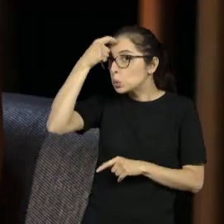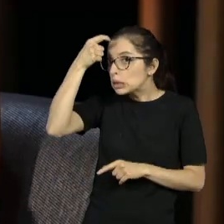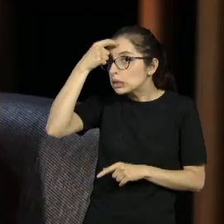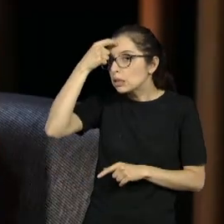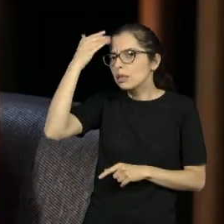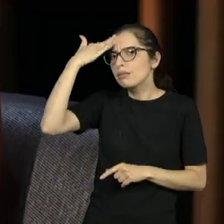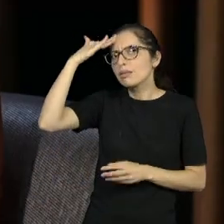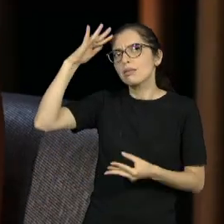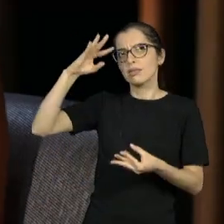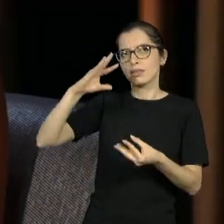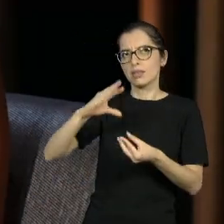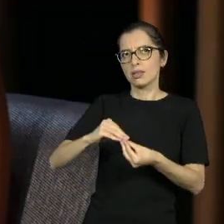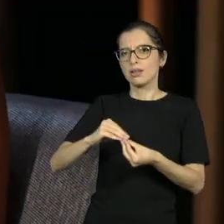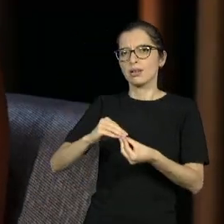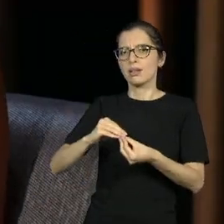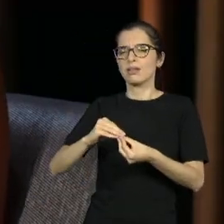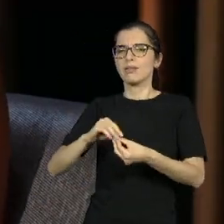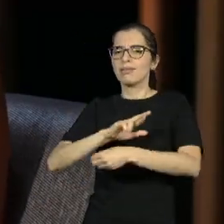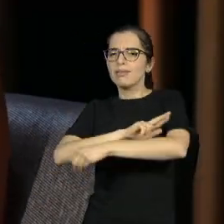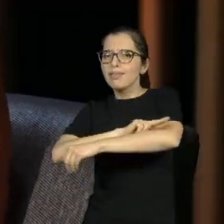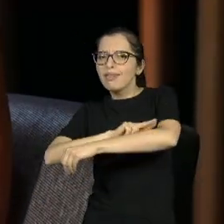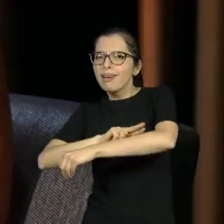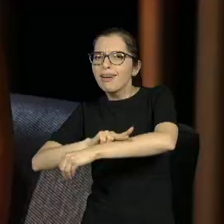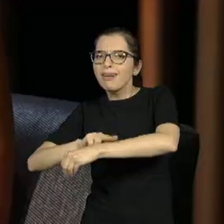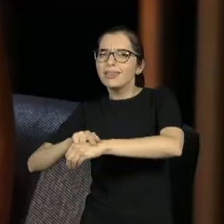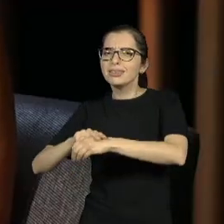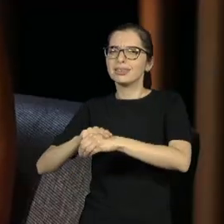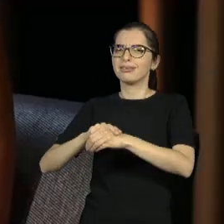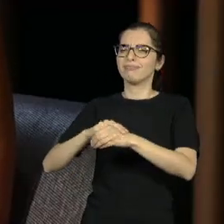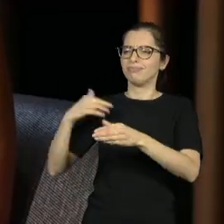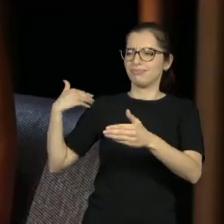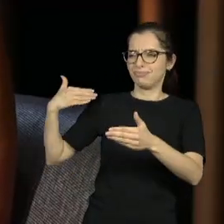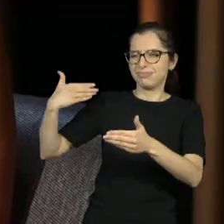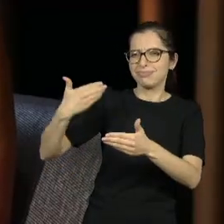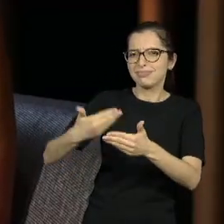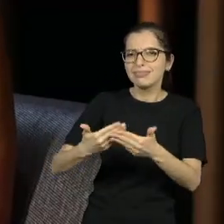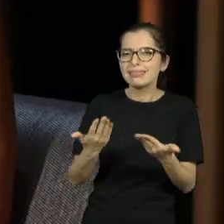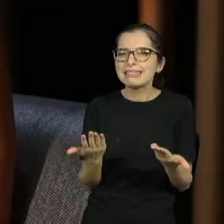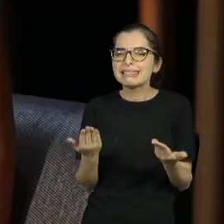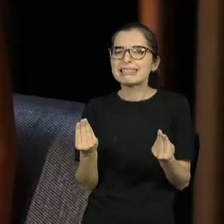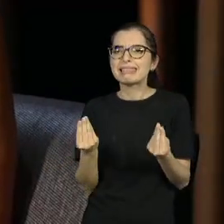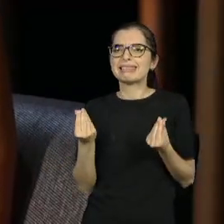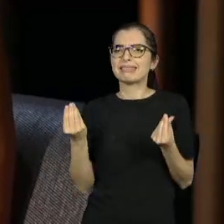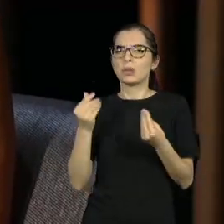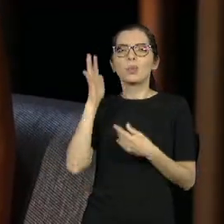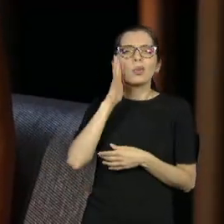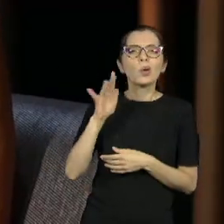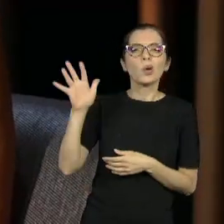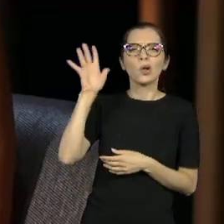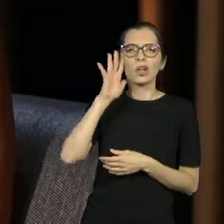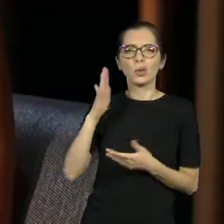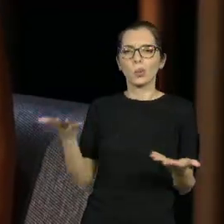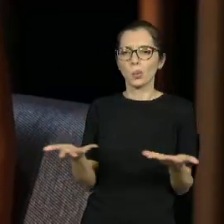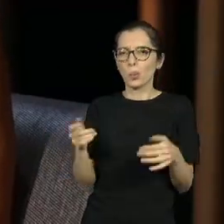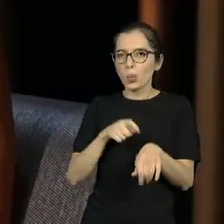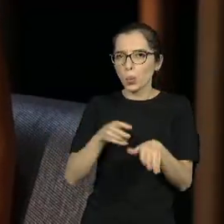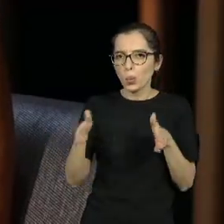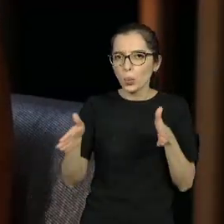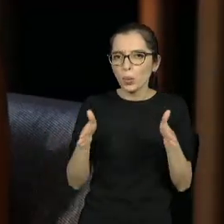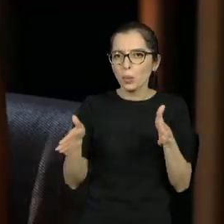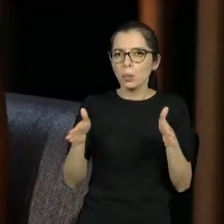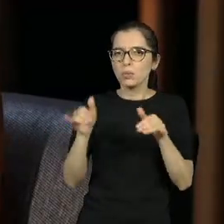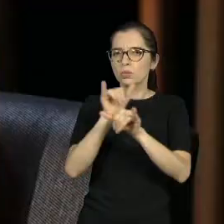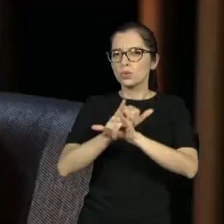racial da Eugenia e tudo mais mas isso não impede que os teóricos do senso comum ou os teóricos das